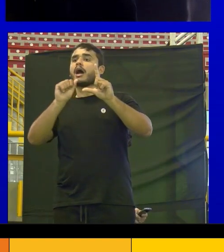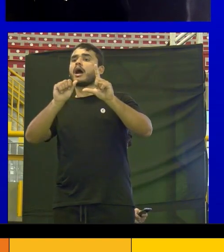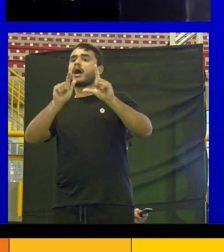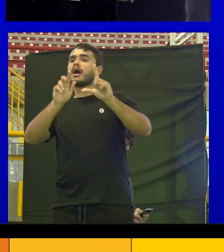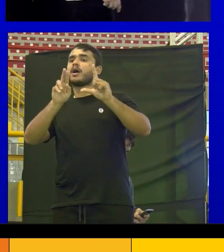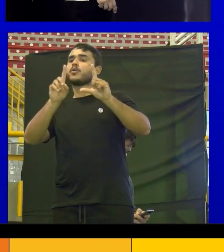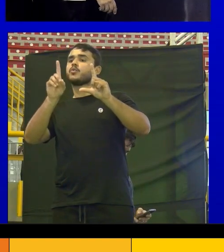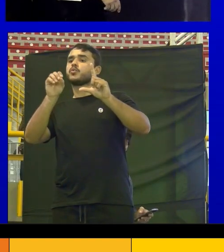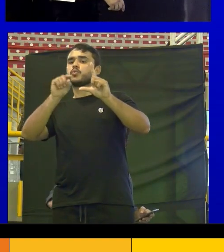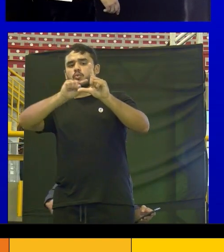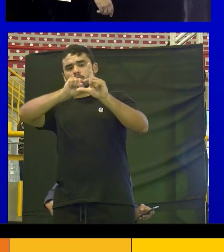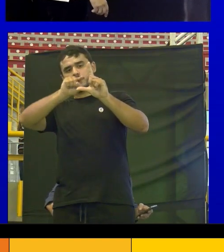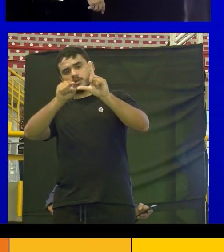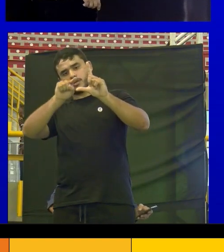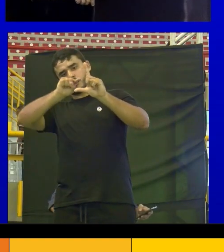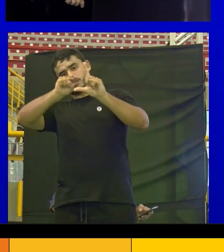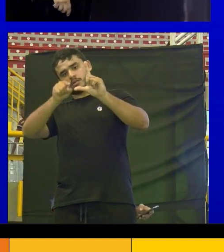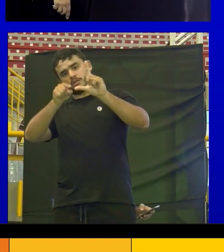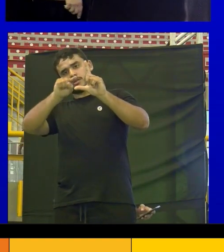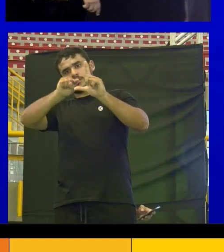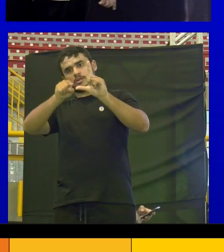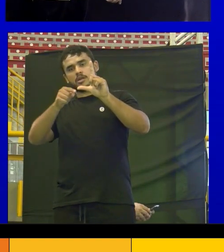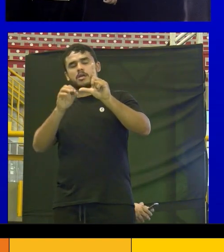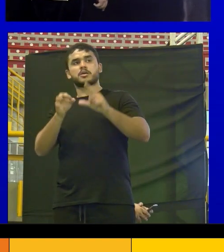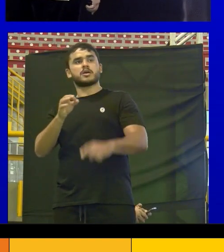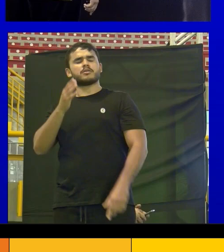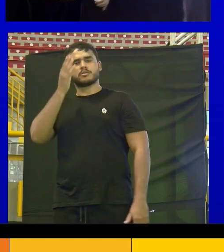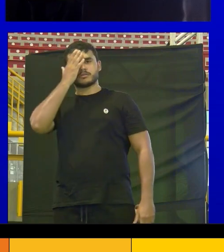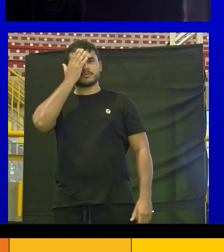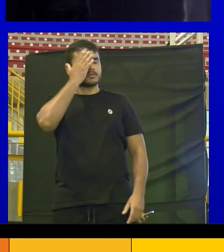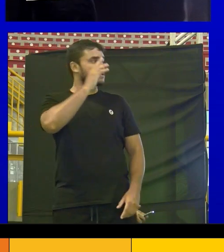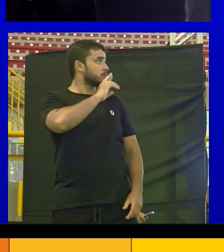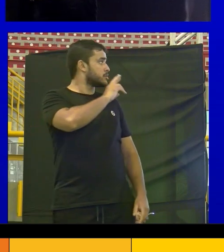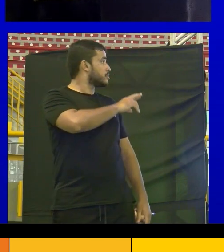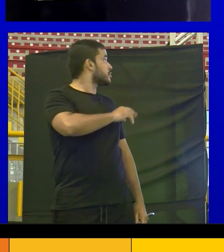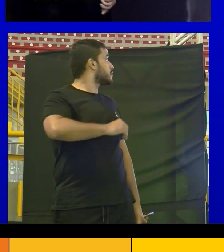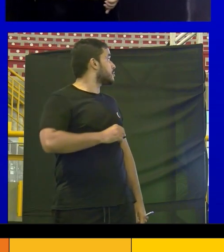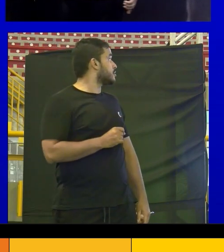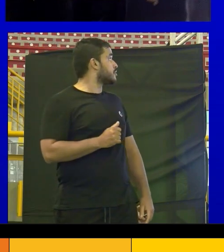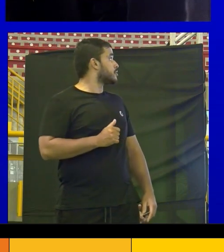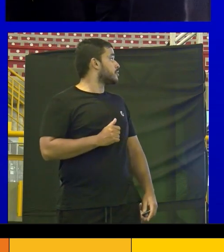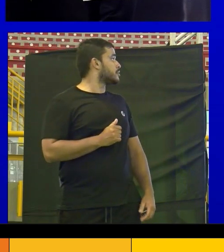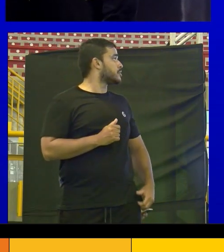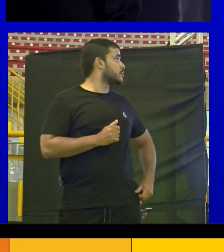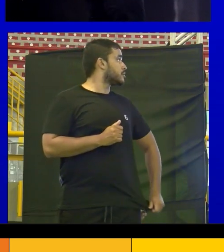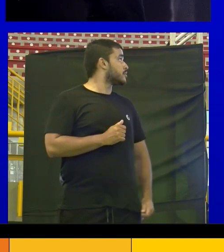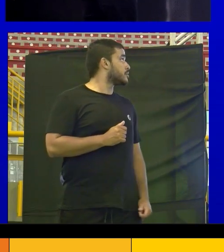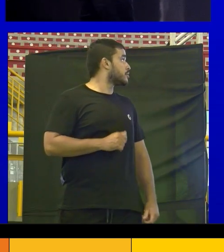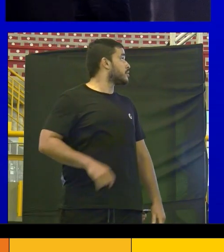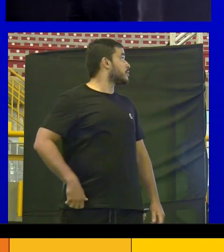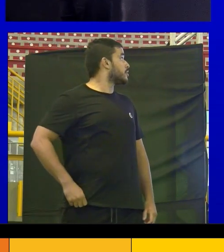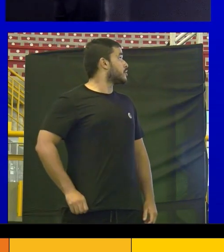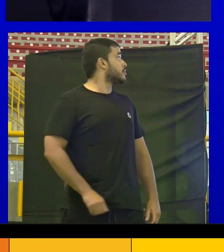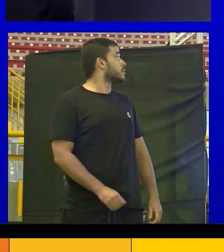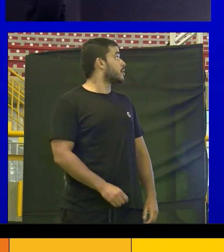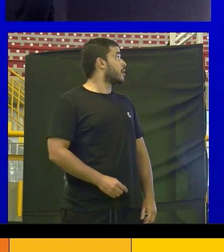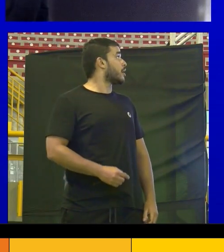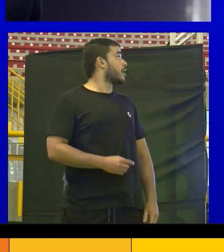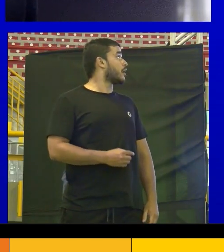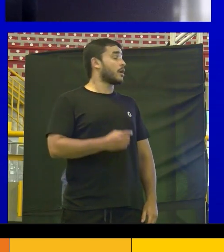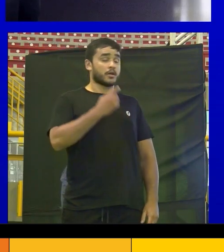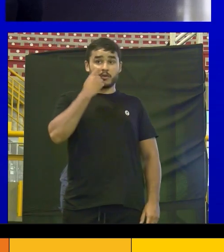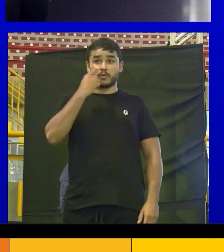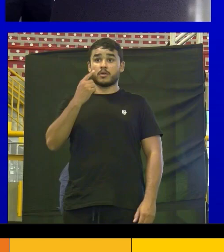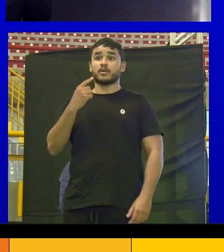eu penso numa resolução dessa questão. Modo flash. Vamos lá de novo. Sabemos que a função ela